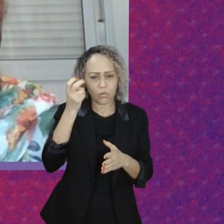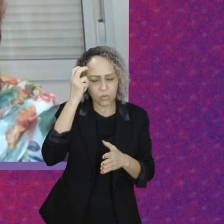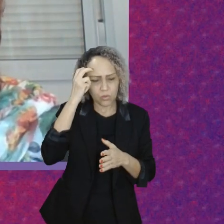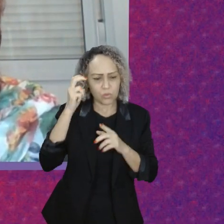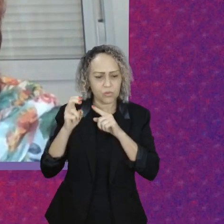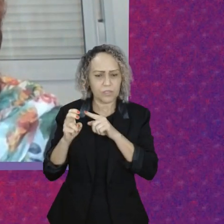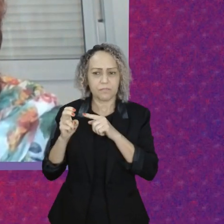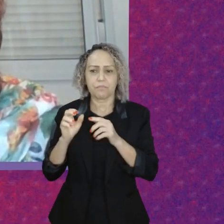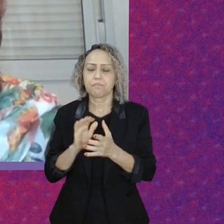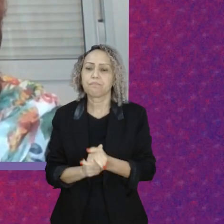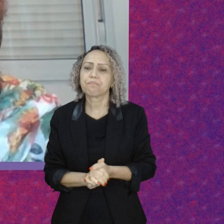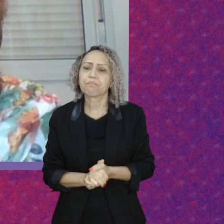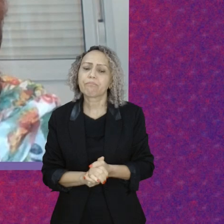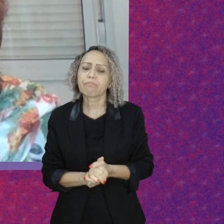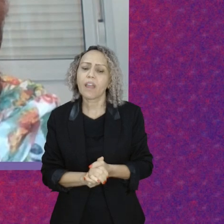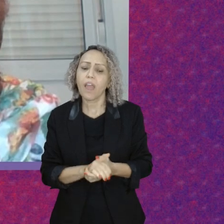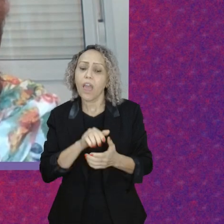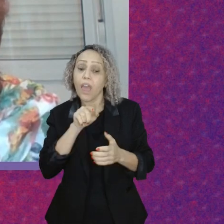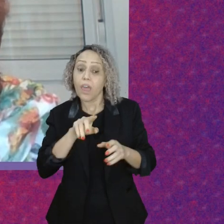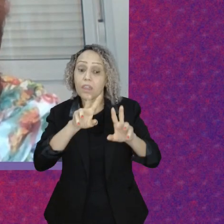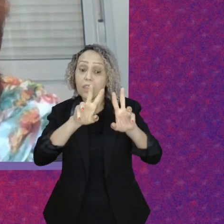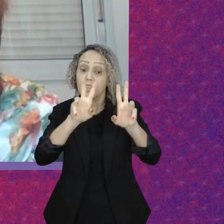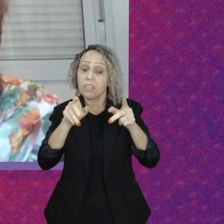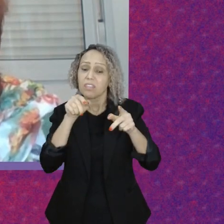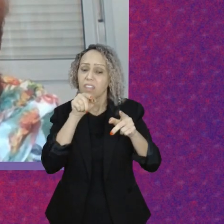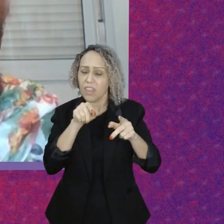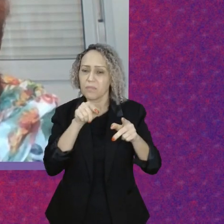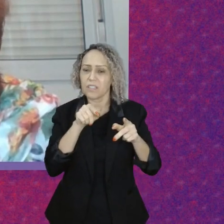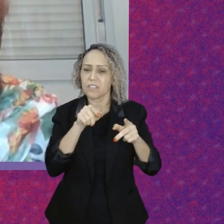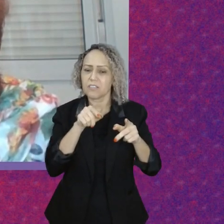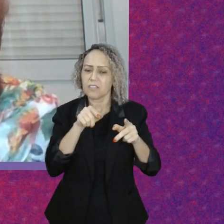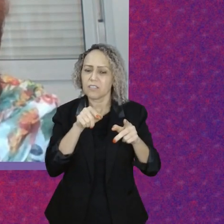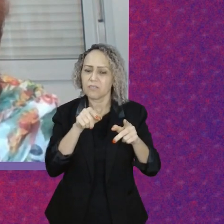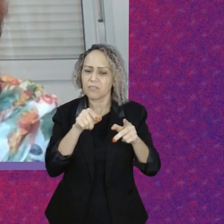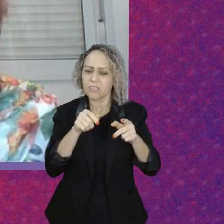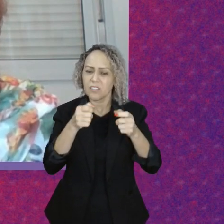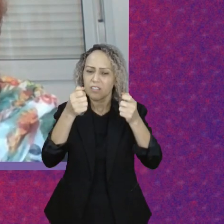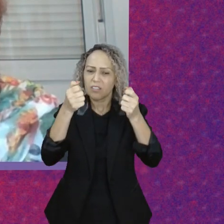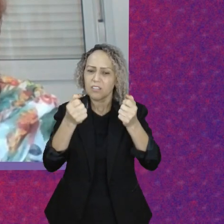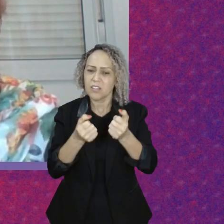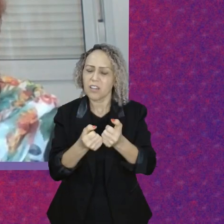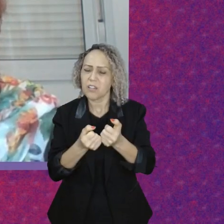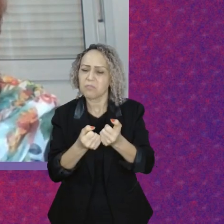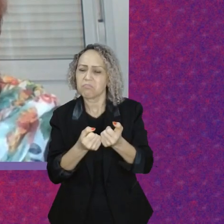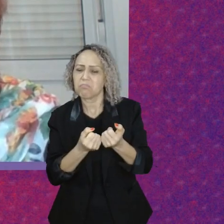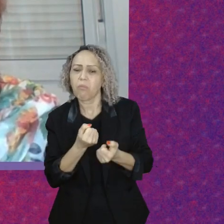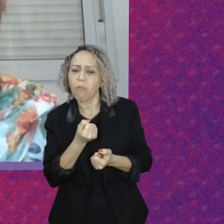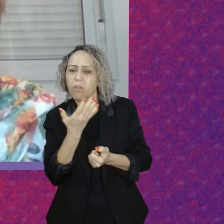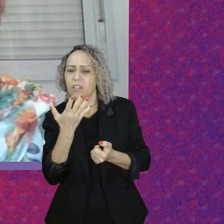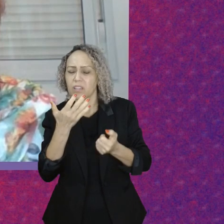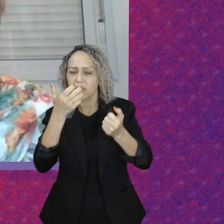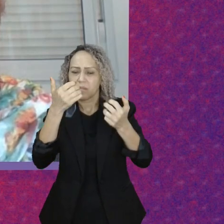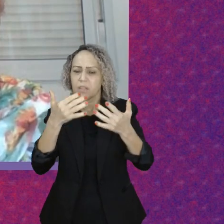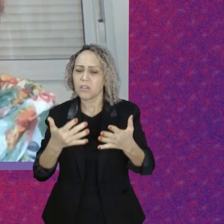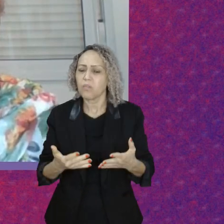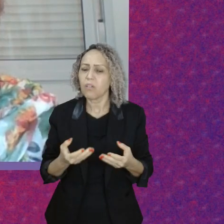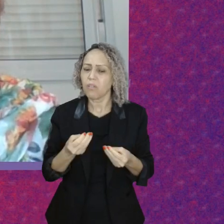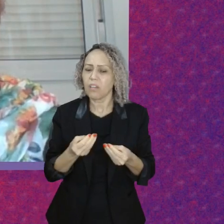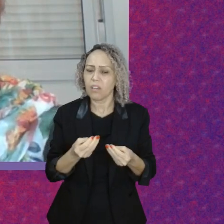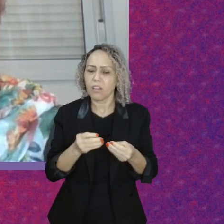colocou é um tema que tem a cara aí de uma pauta parlamentar, né? Como é que